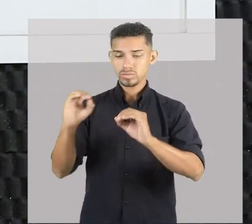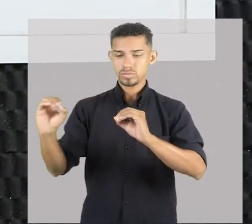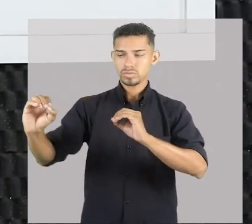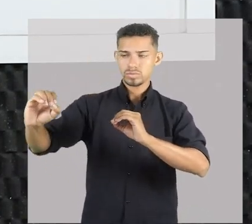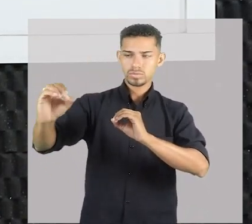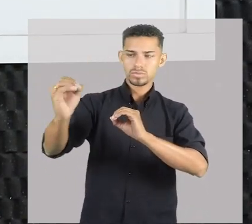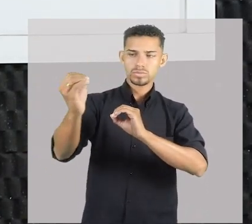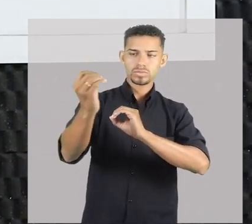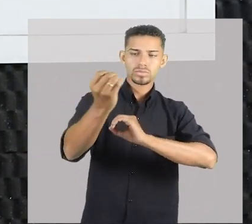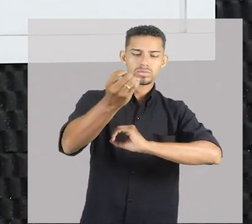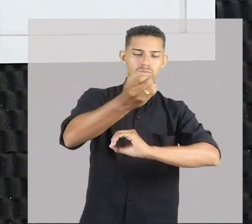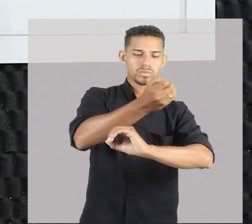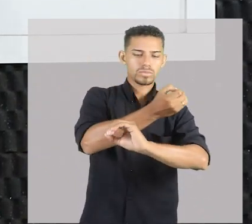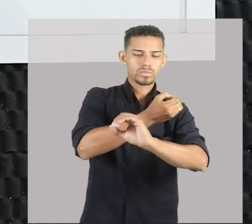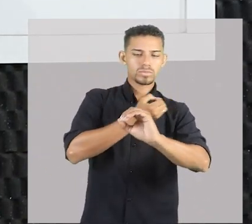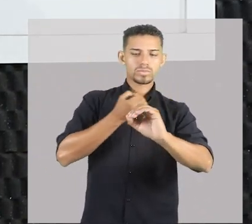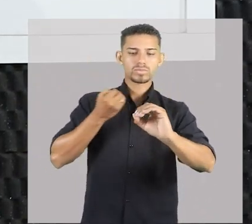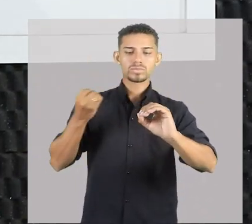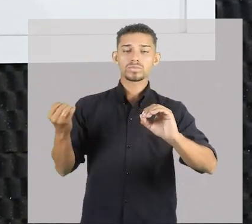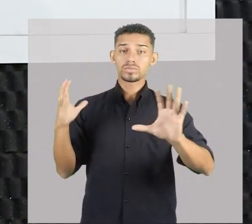uma volta ao redor do Sol,